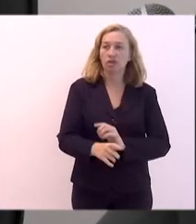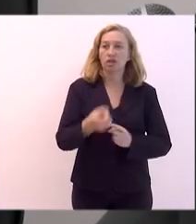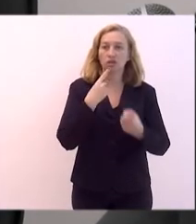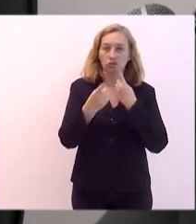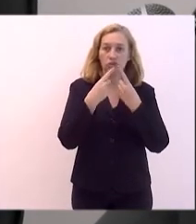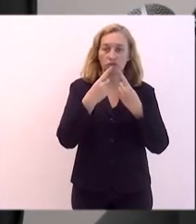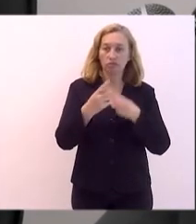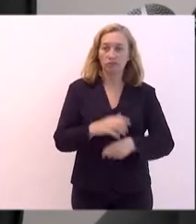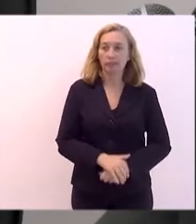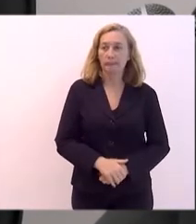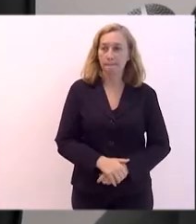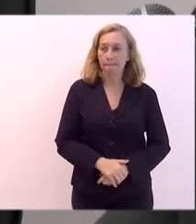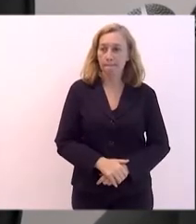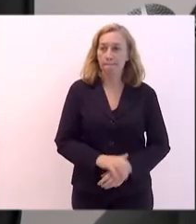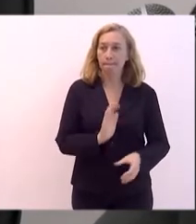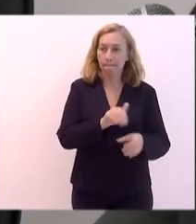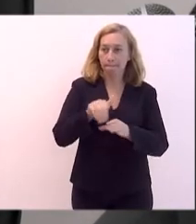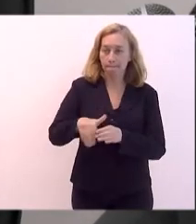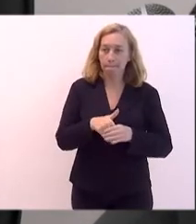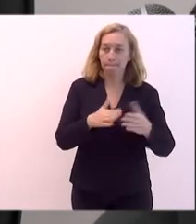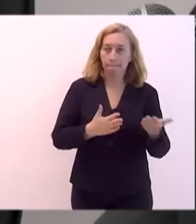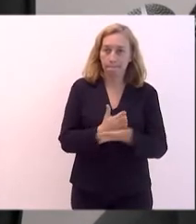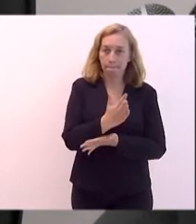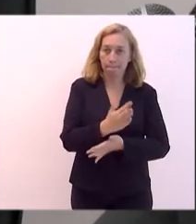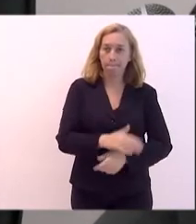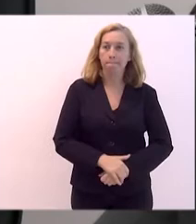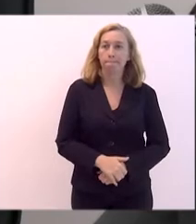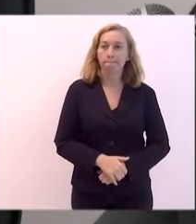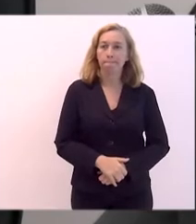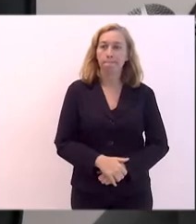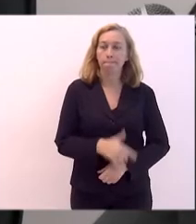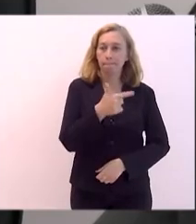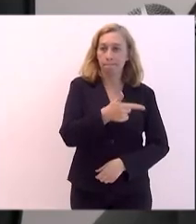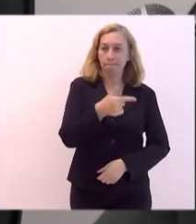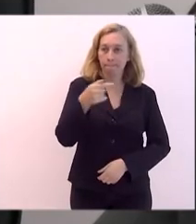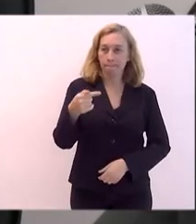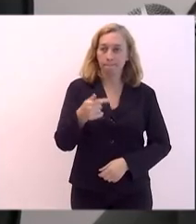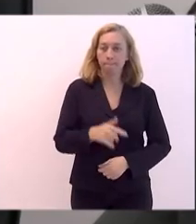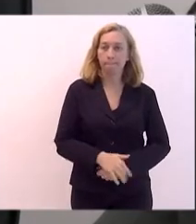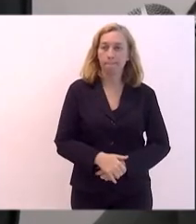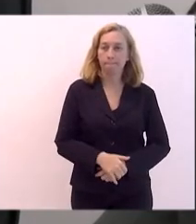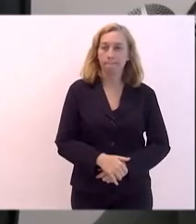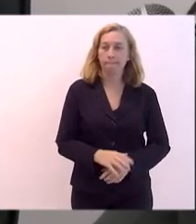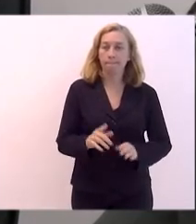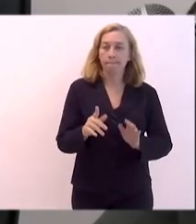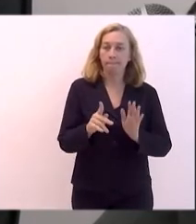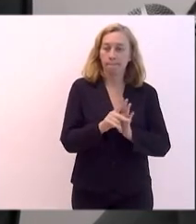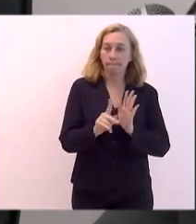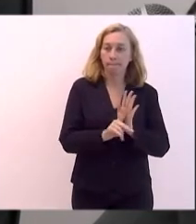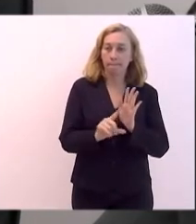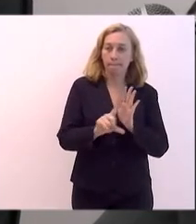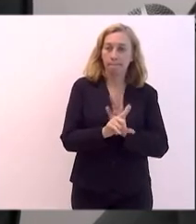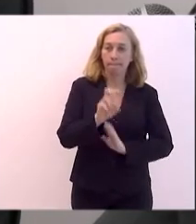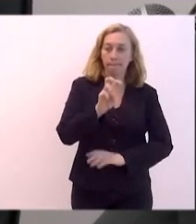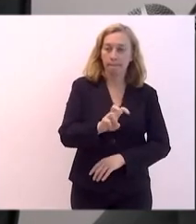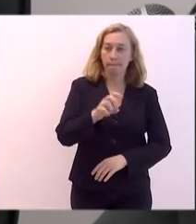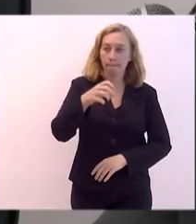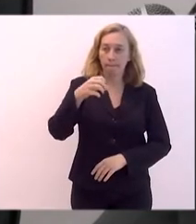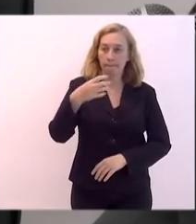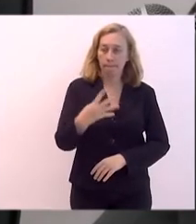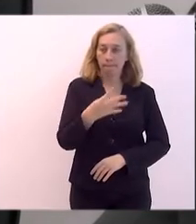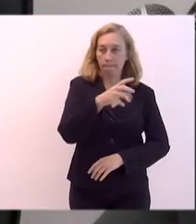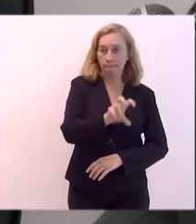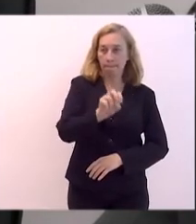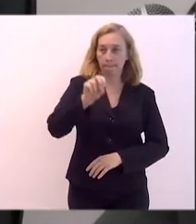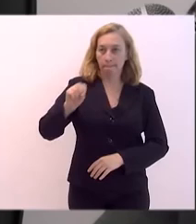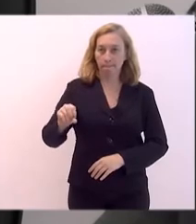discussão, em votação, aprovado. 27. Projeto de lei 5450-2022, de autoria do deputado